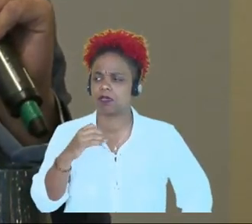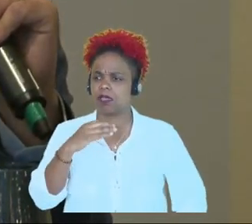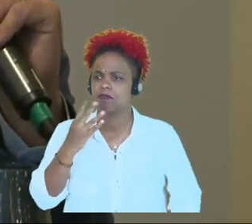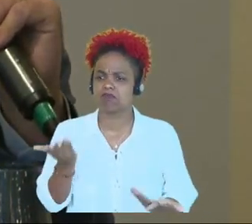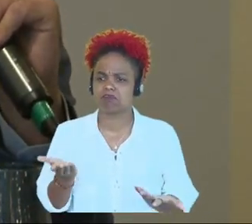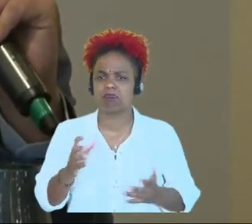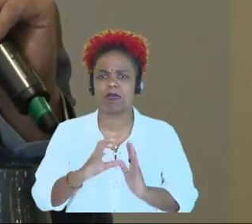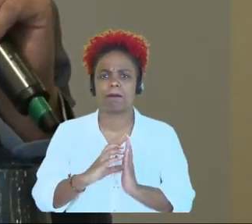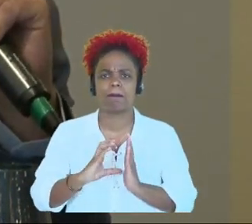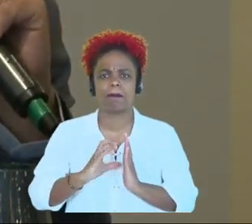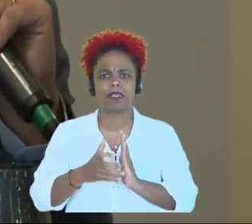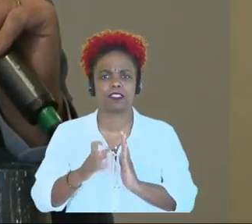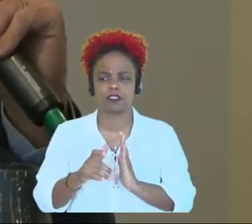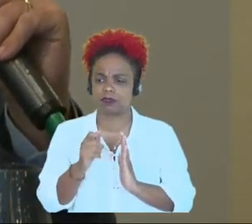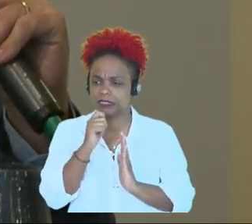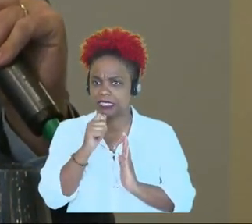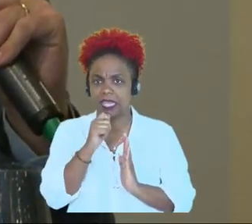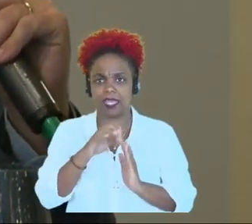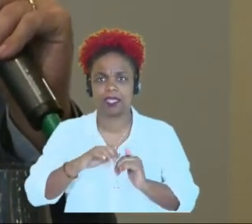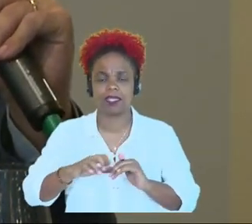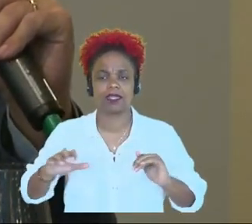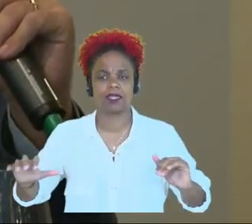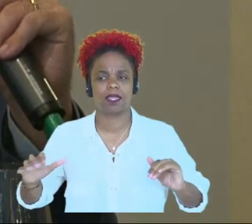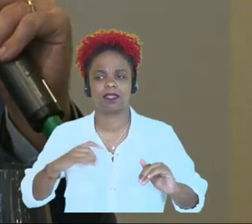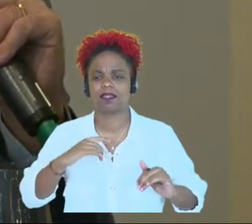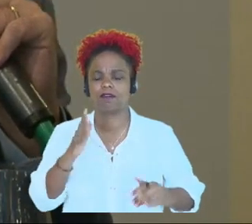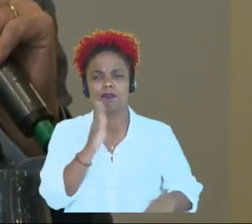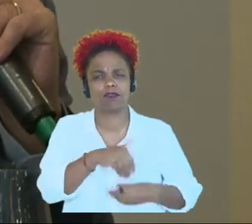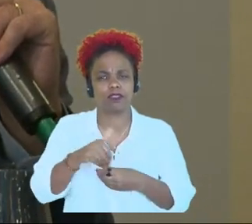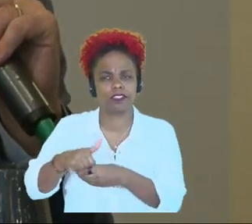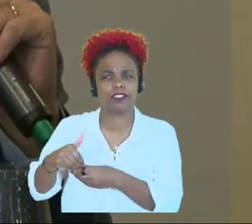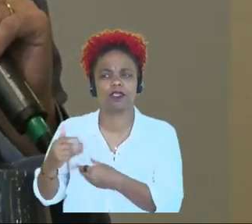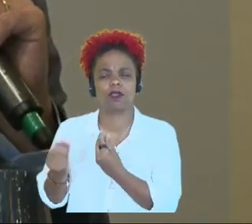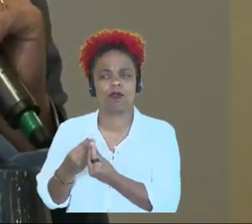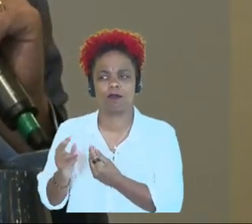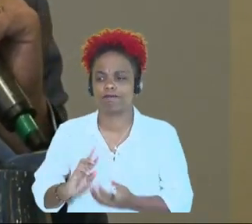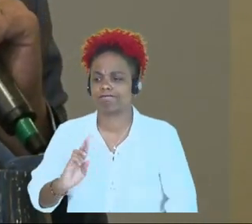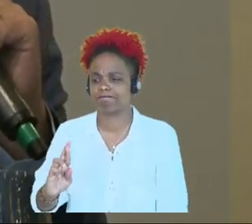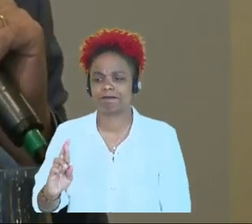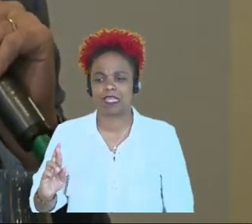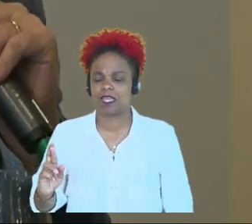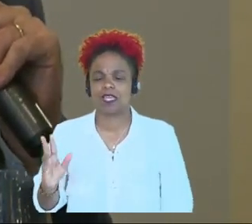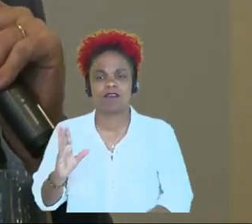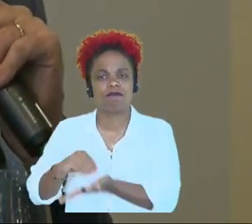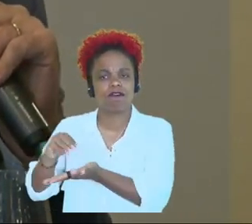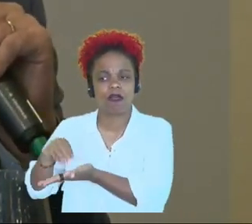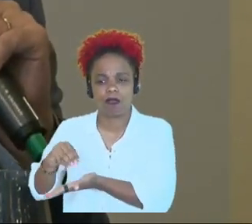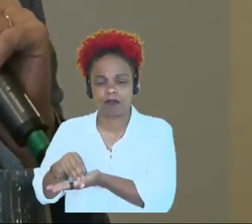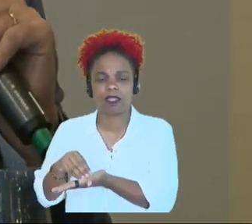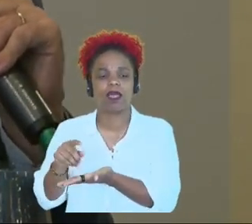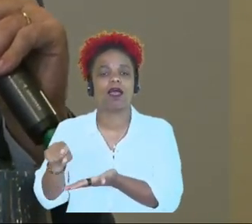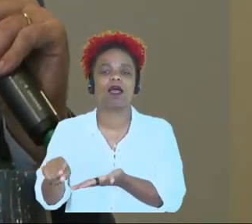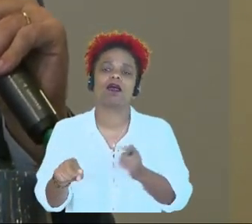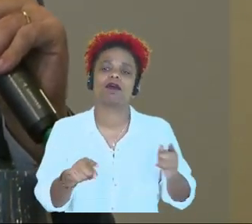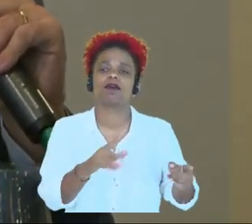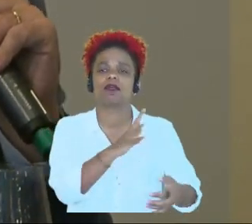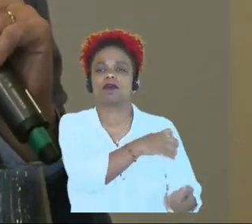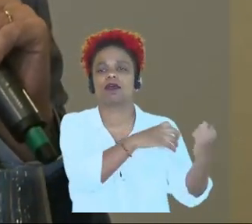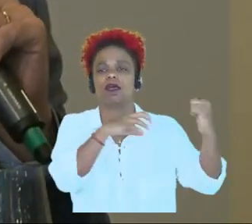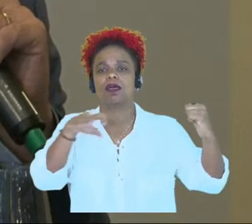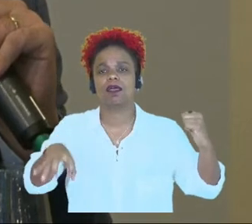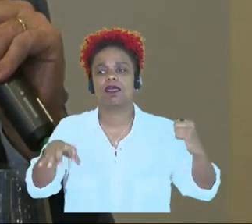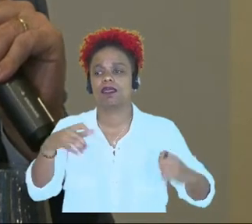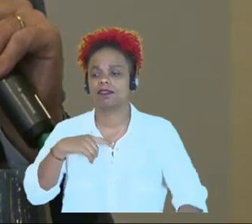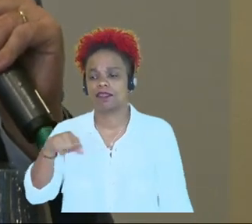quem estava, por alguma razão, ressentido com a maneira como a política deixou de representá-los, empoderou justamente essas pessoas que estavam fora